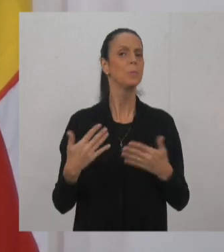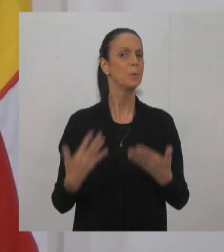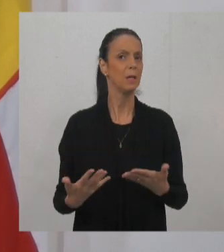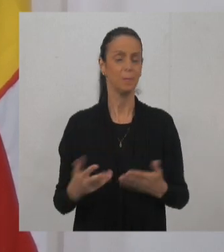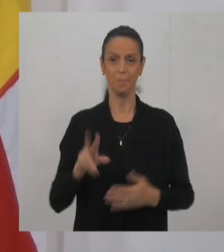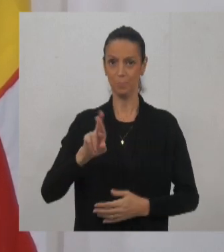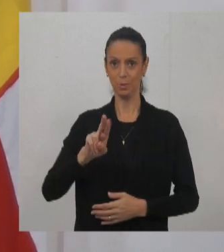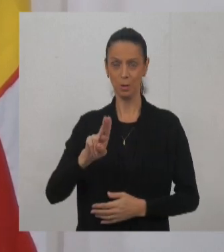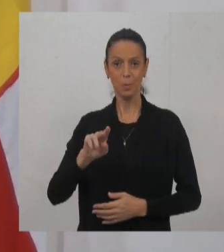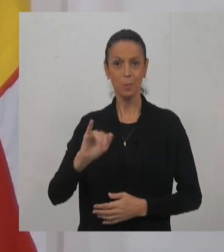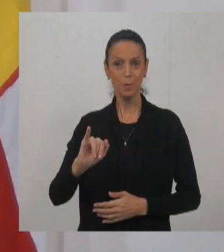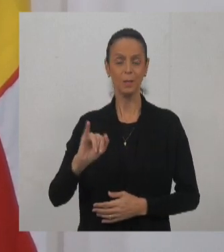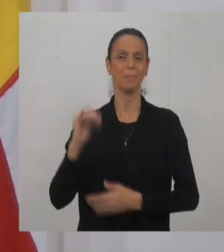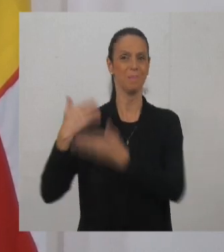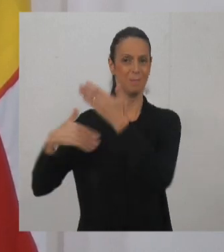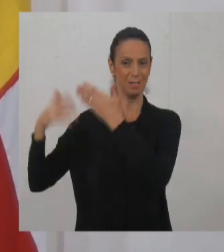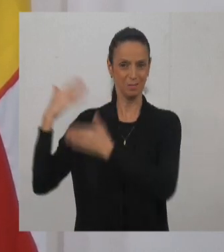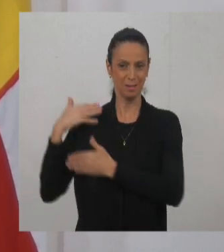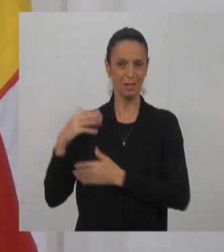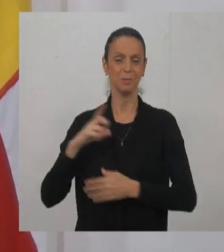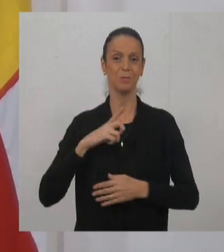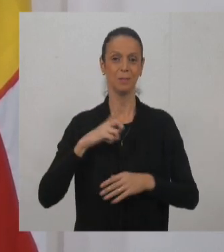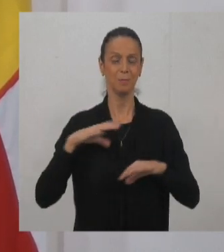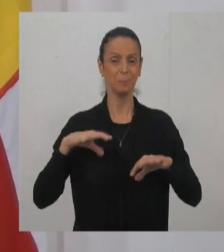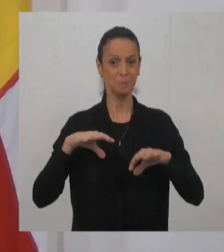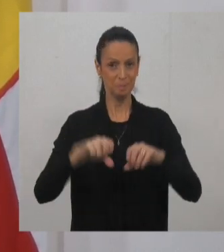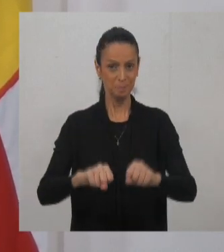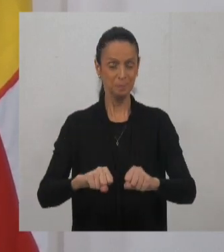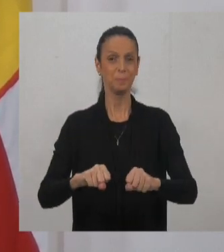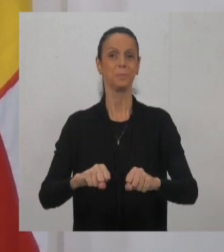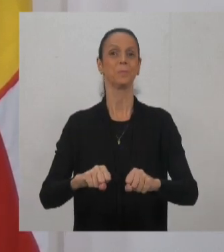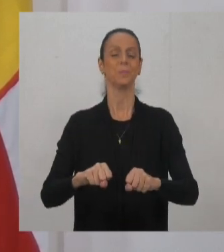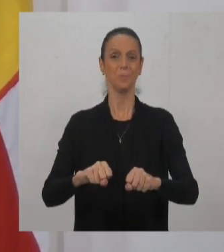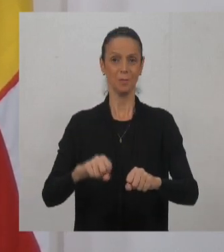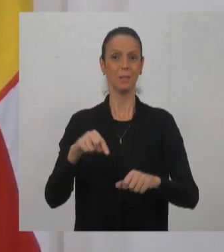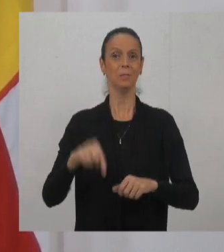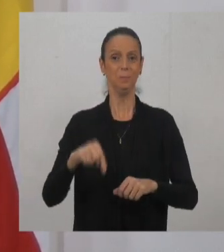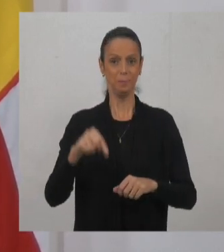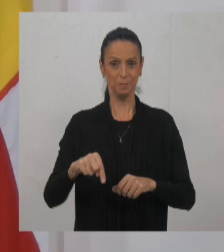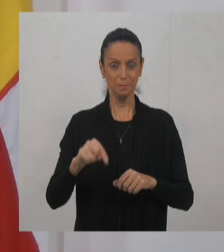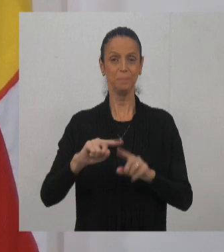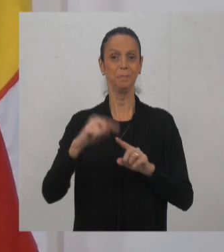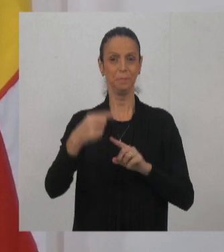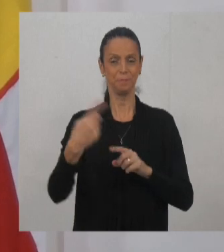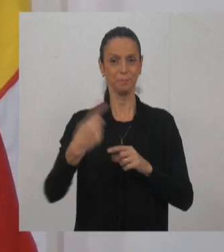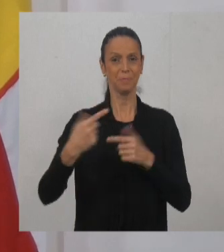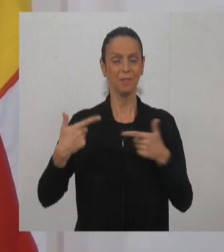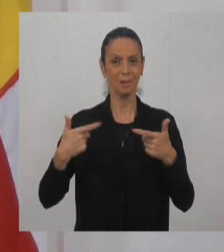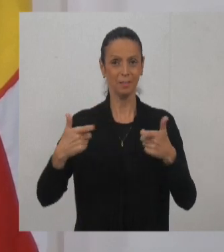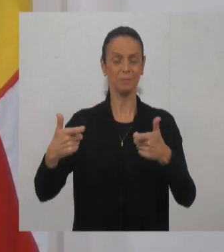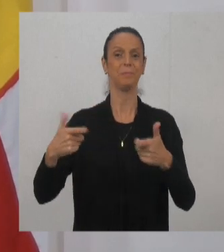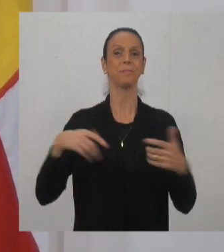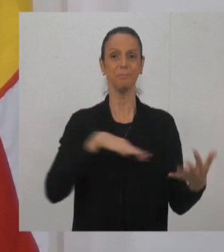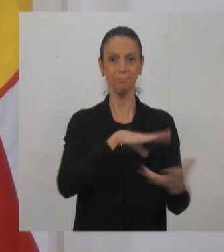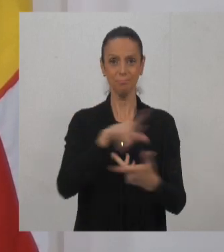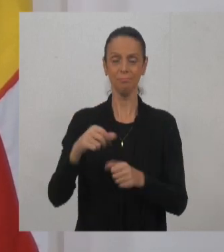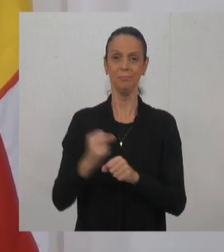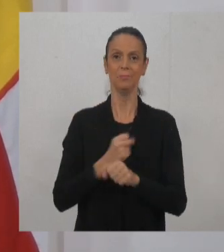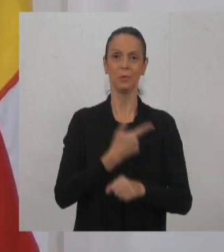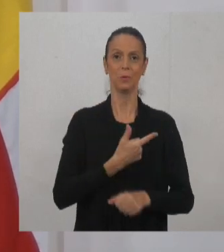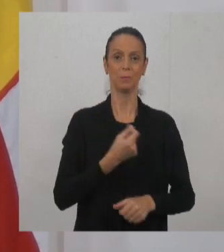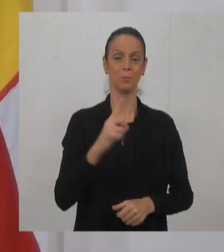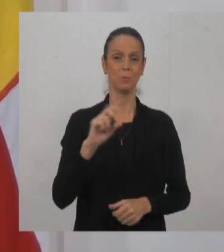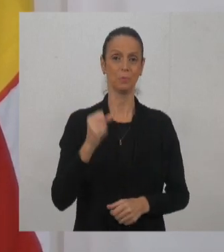Rui, quando a Polônia se buscou a sua reunificação depois da Primeira Guerra Mundial, 2018,